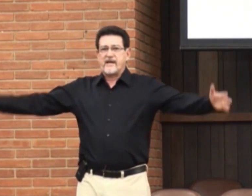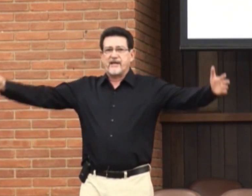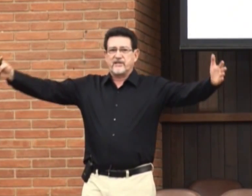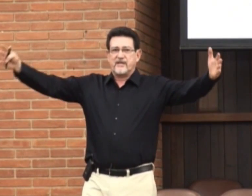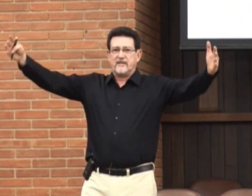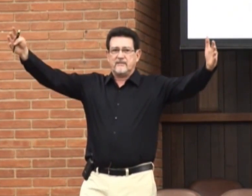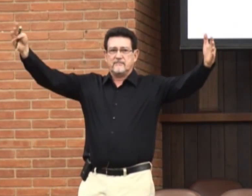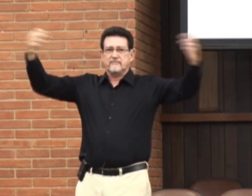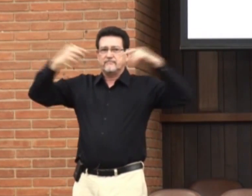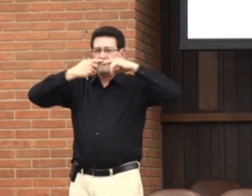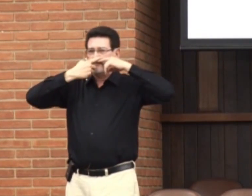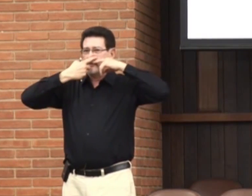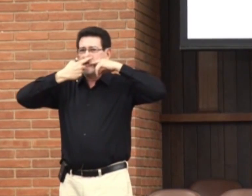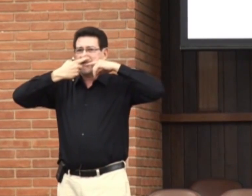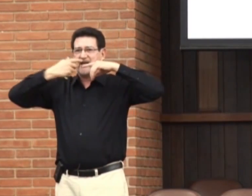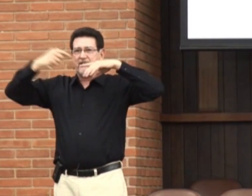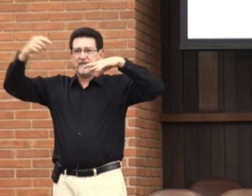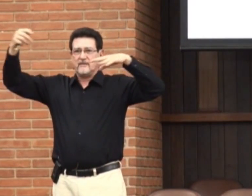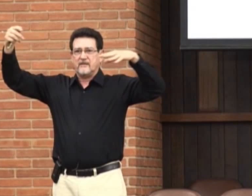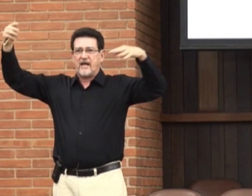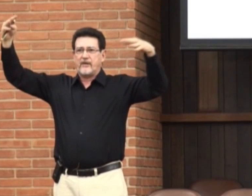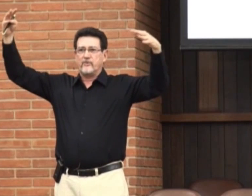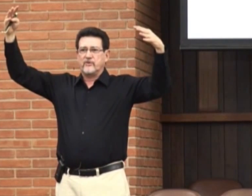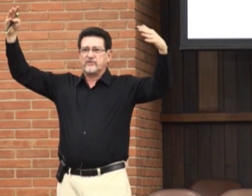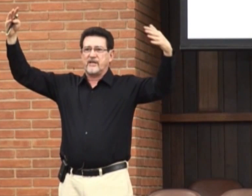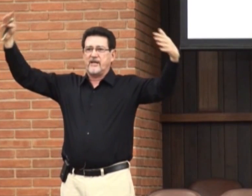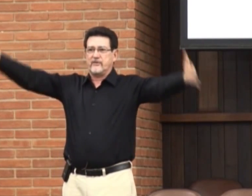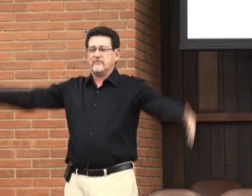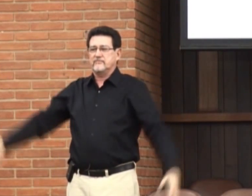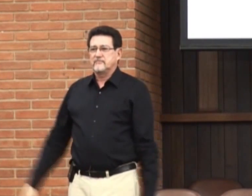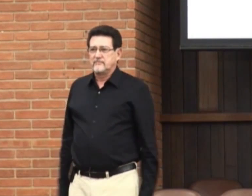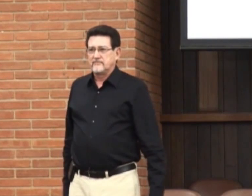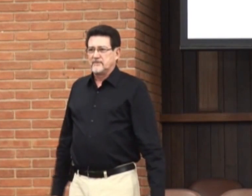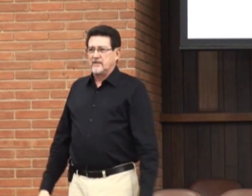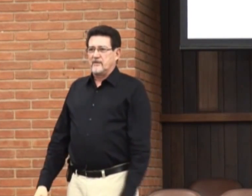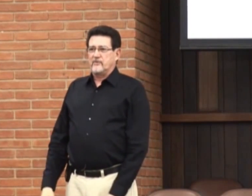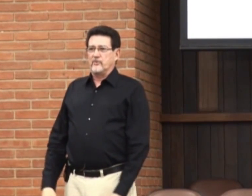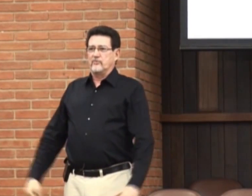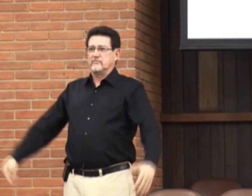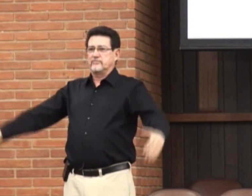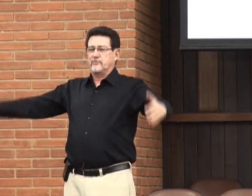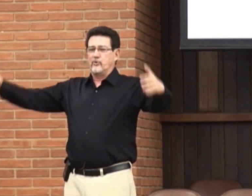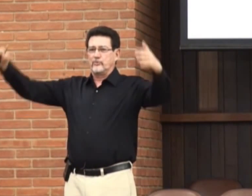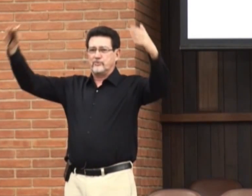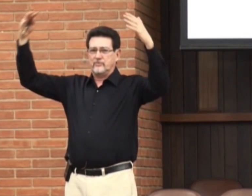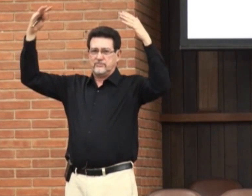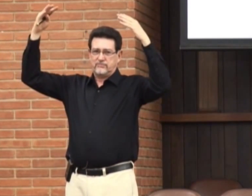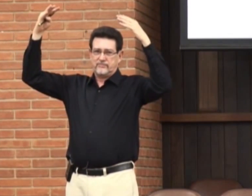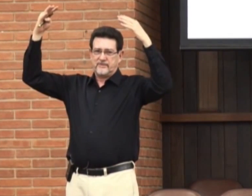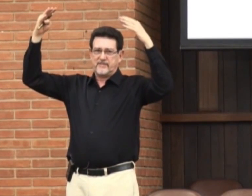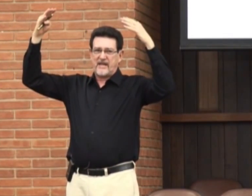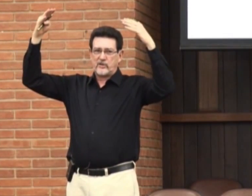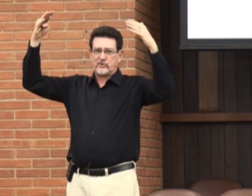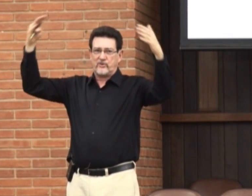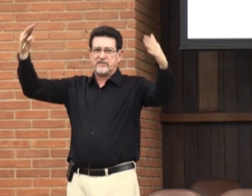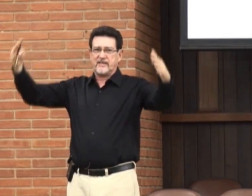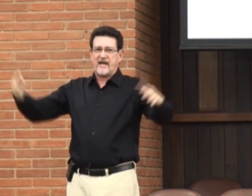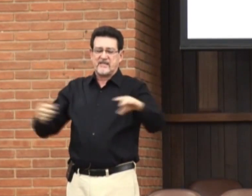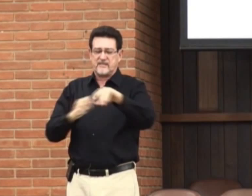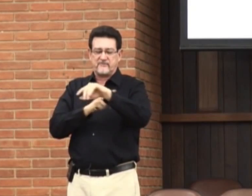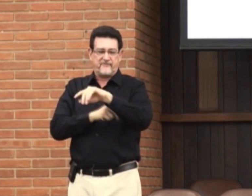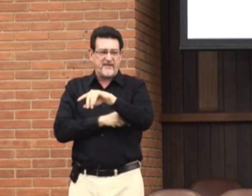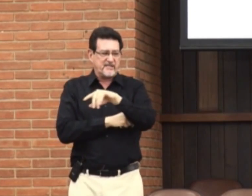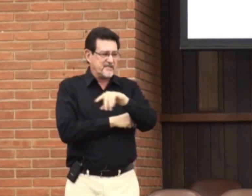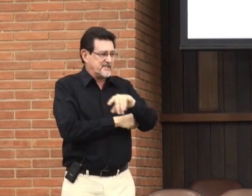Está numa igreja bonita, lá no Rio de Janeiro, num culto de ações